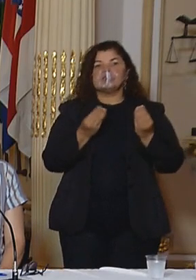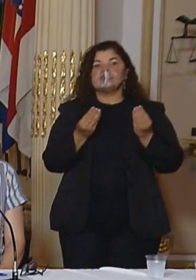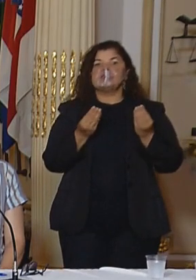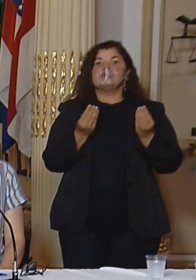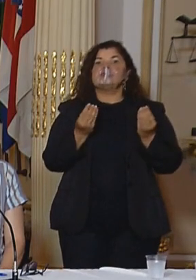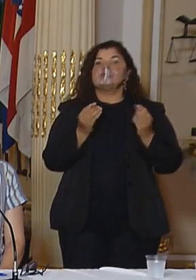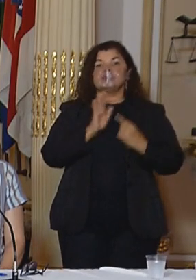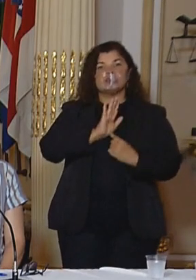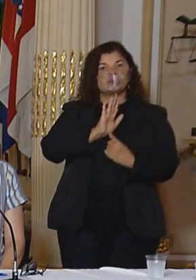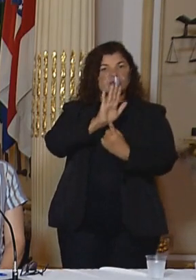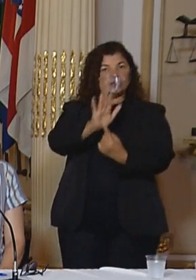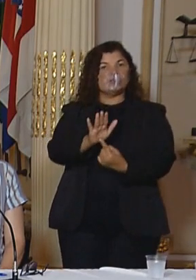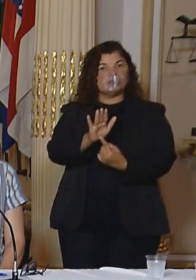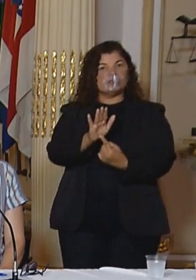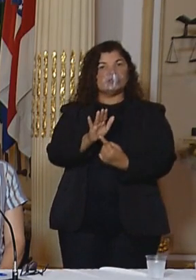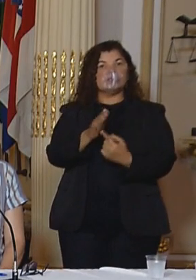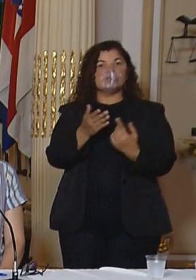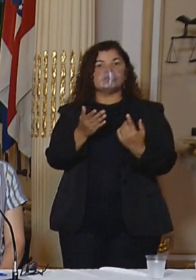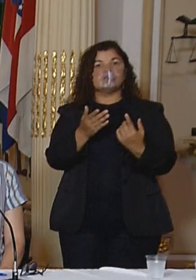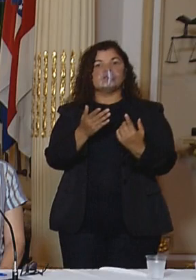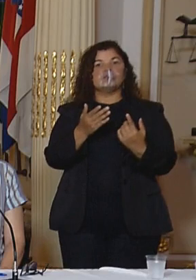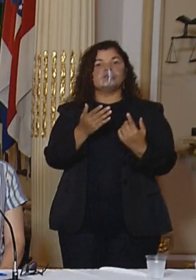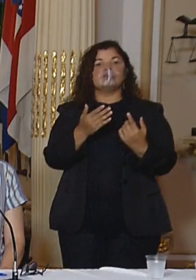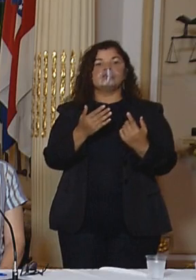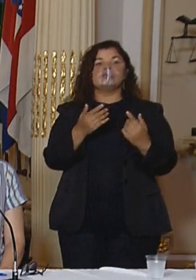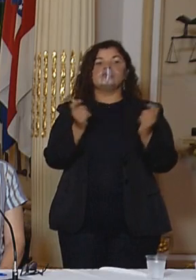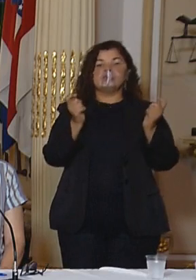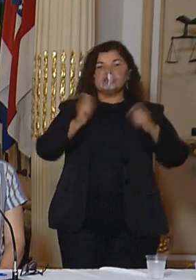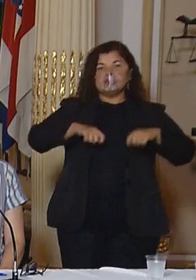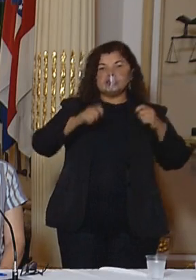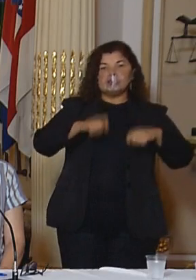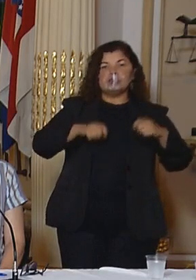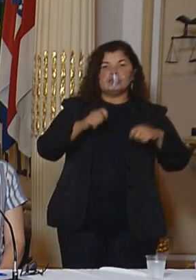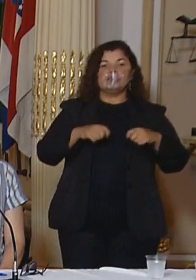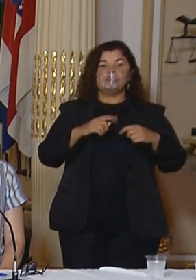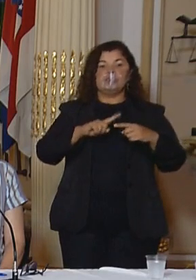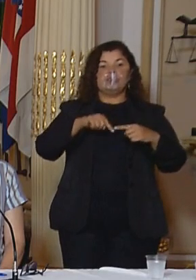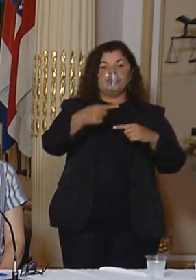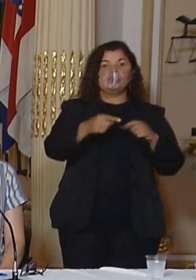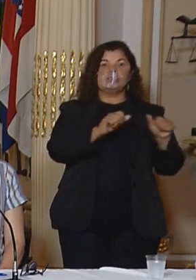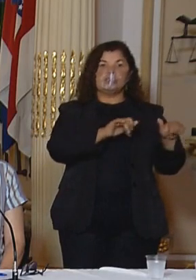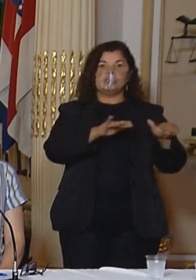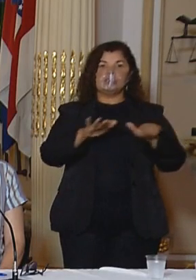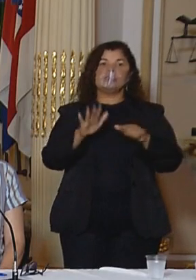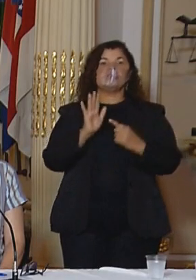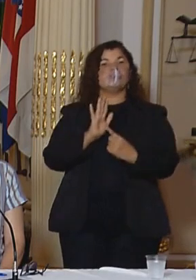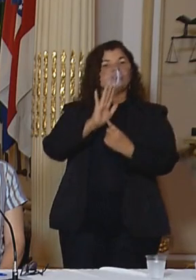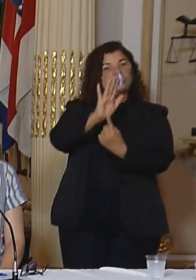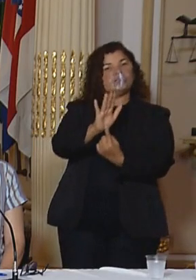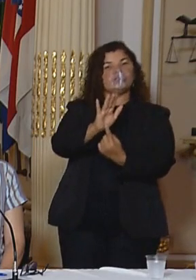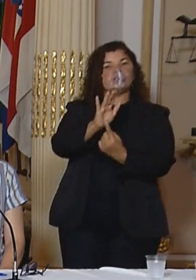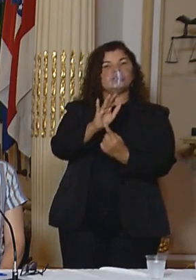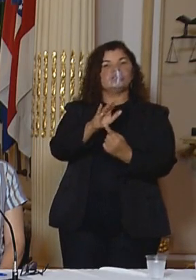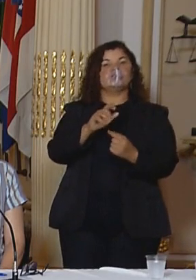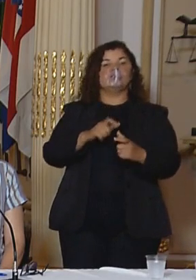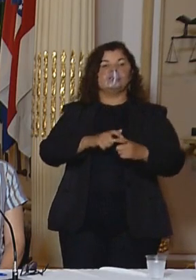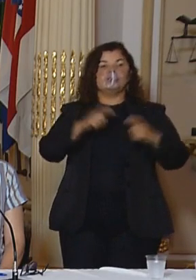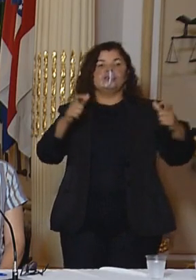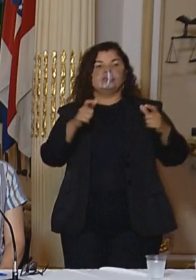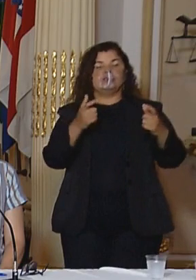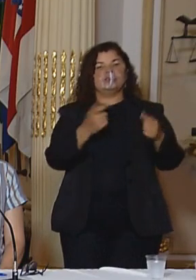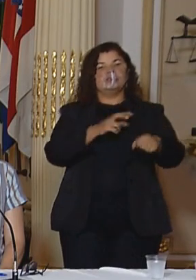começar a apresentar isso a uma possibilidade de que na próxima semana a gente já possa ter esses